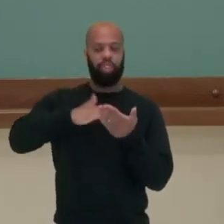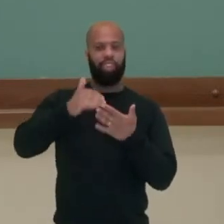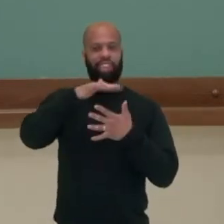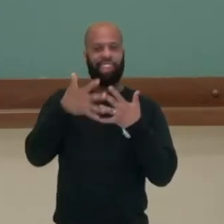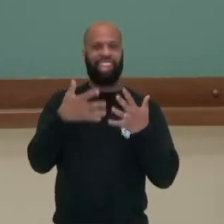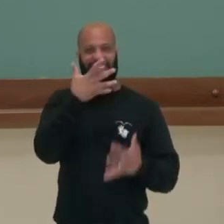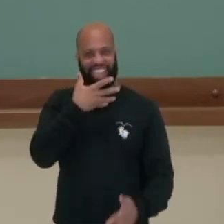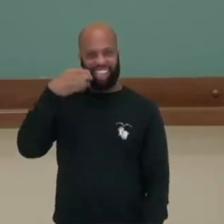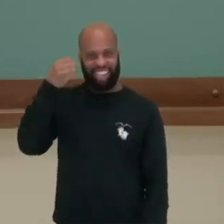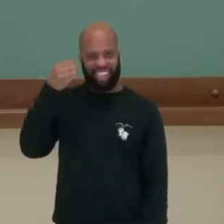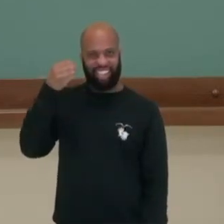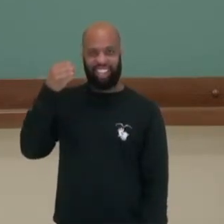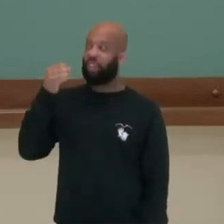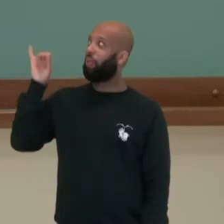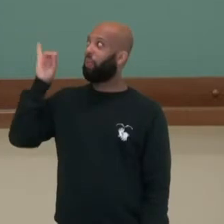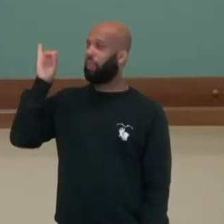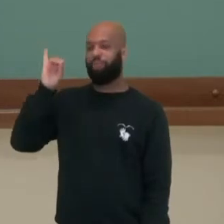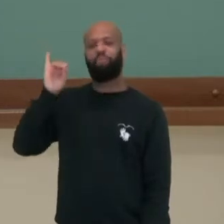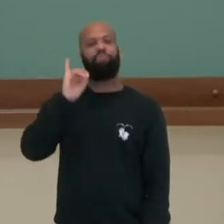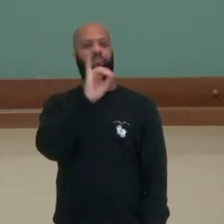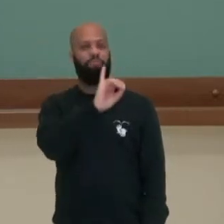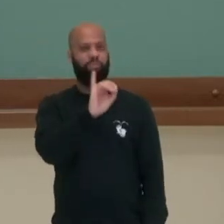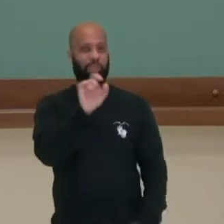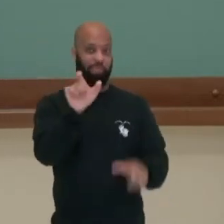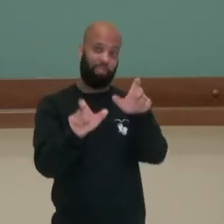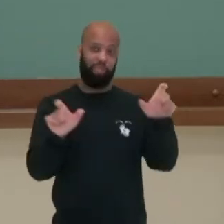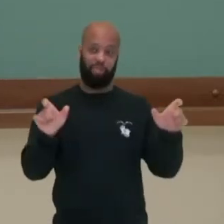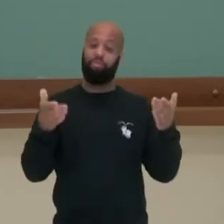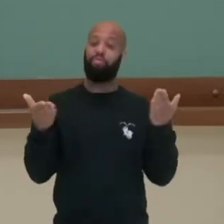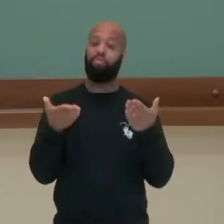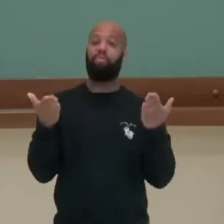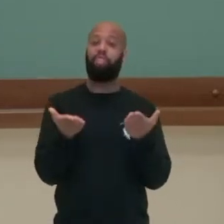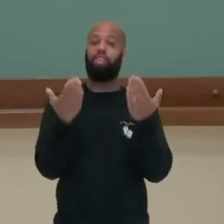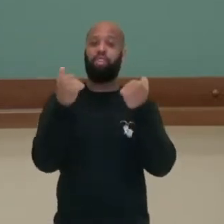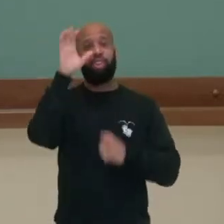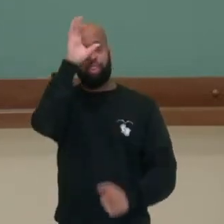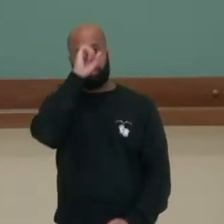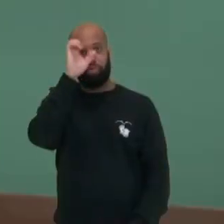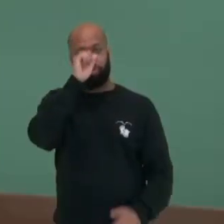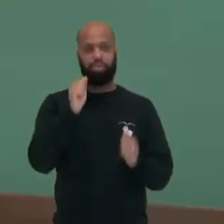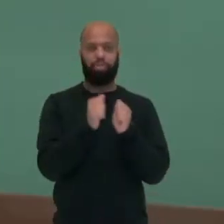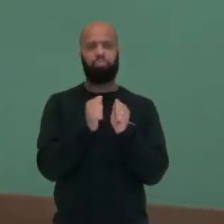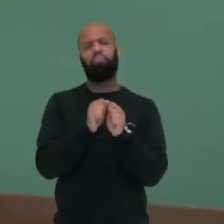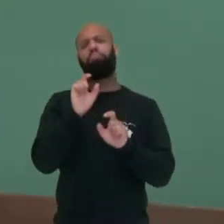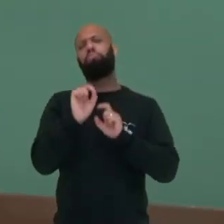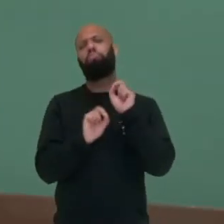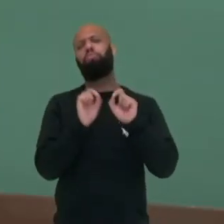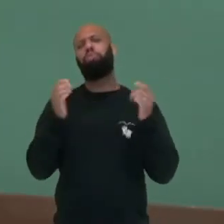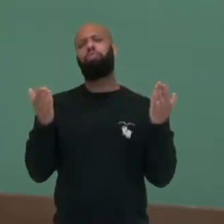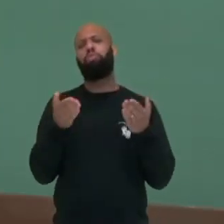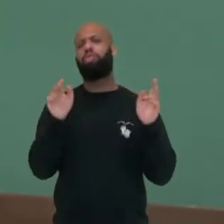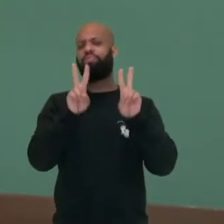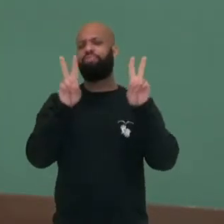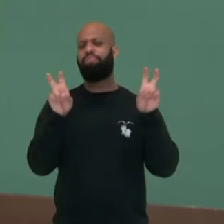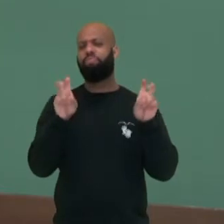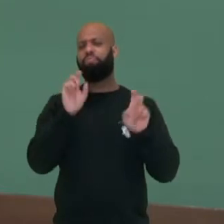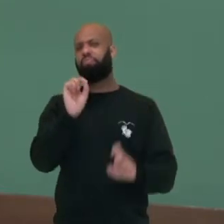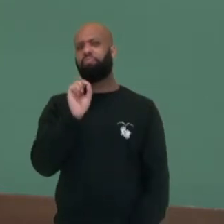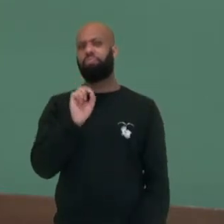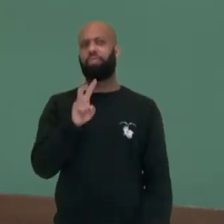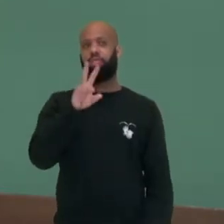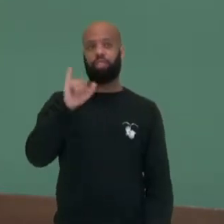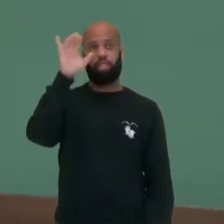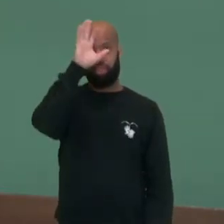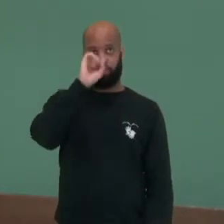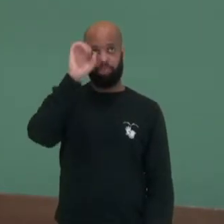conosco o Natan. Vamos para a nossa melhor aula, venha aprender com a gente. E o que nós vamos aprender? Nós vamos aprender